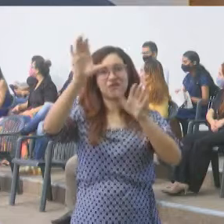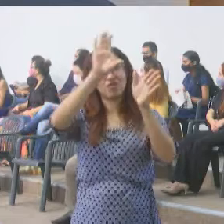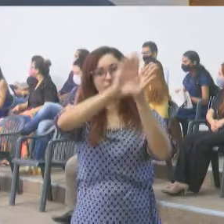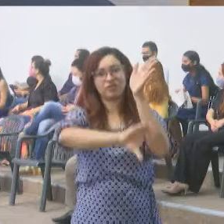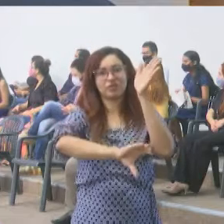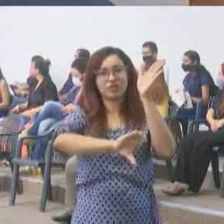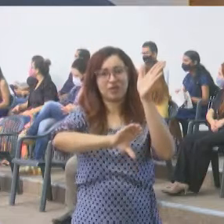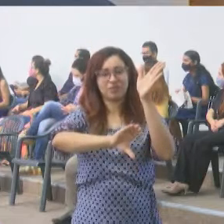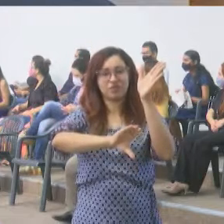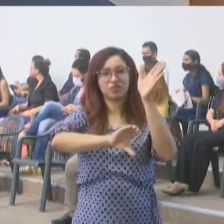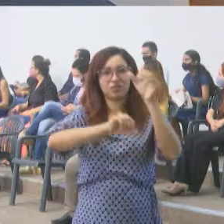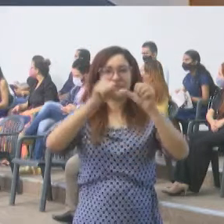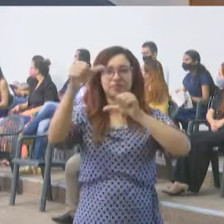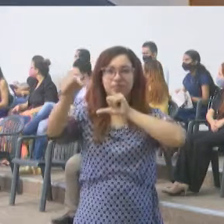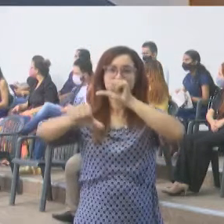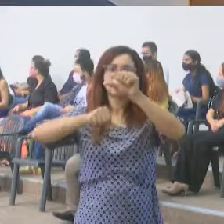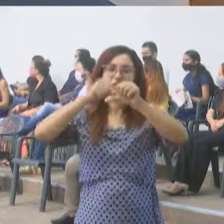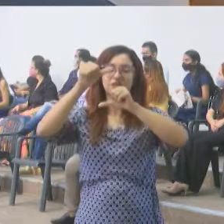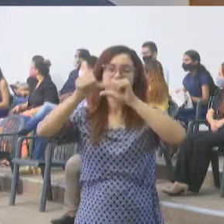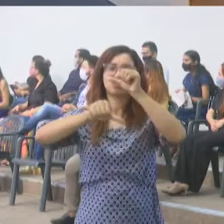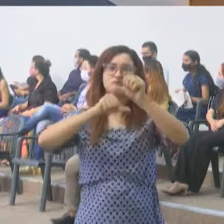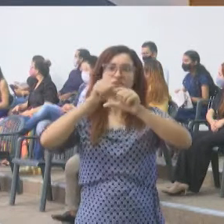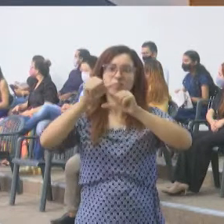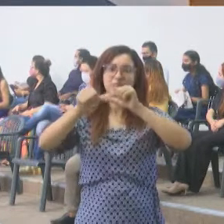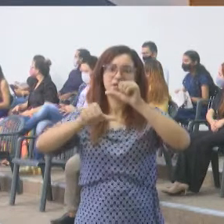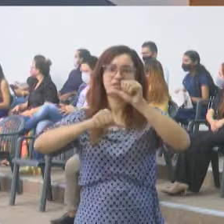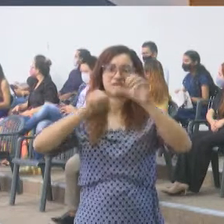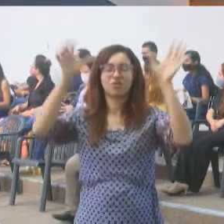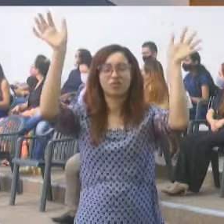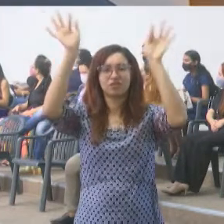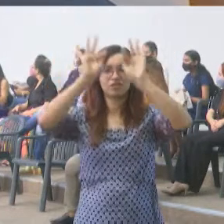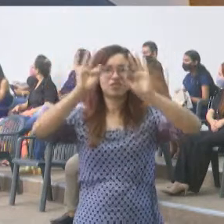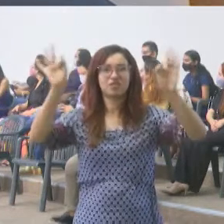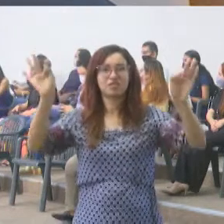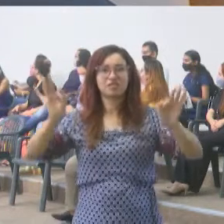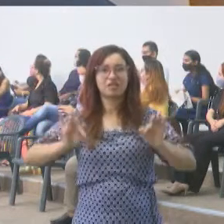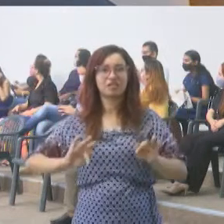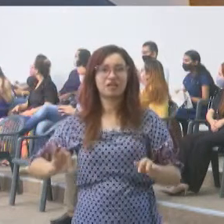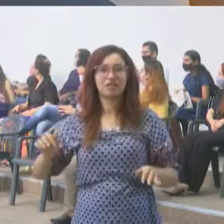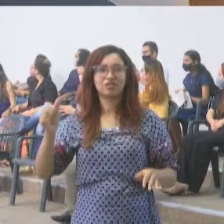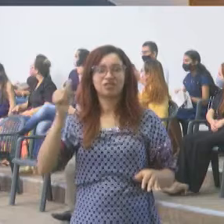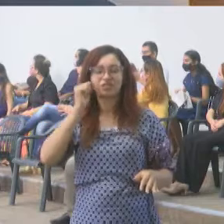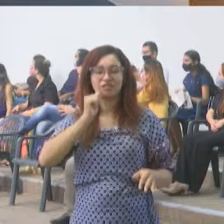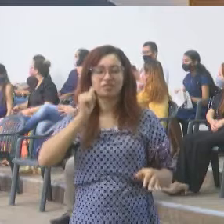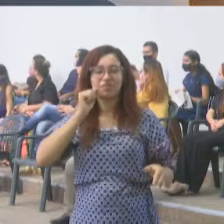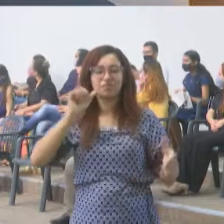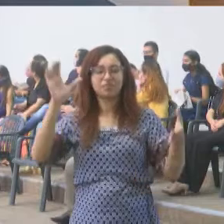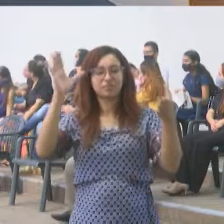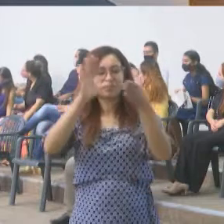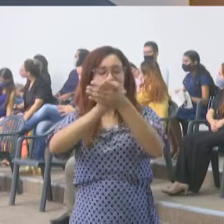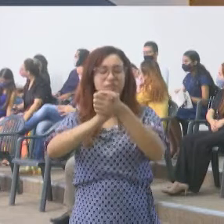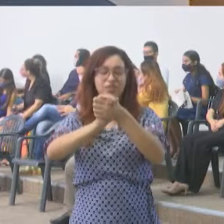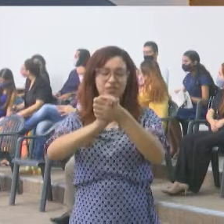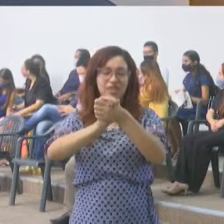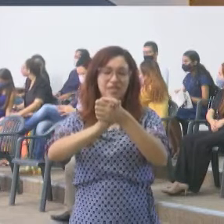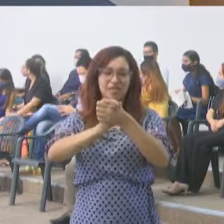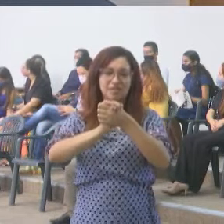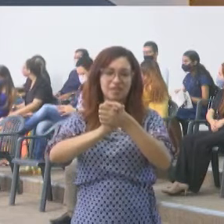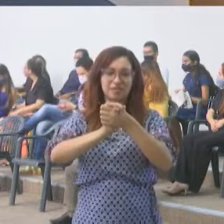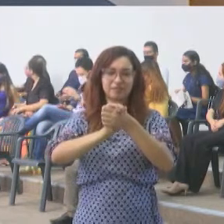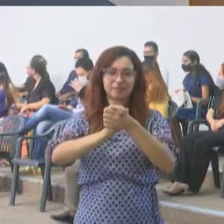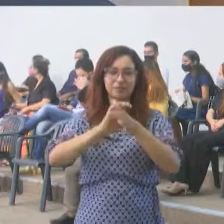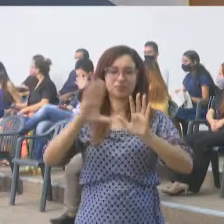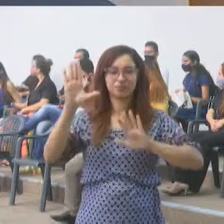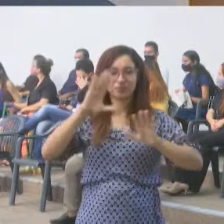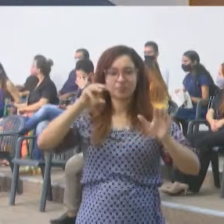último, a restauração, e eu poderia dizer a felicidade de Noemi. Noemi, que até esse momento parece que ficou um pouco